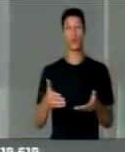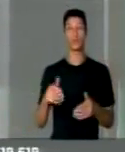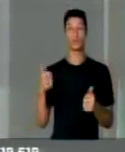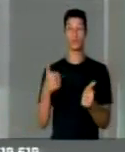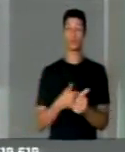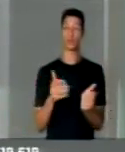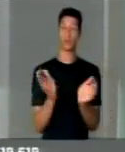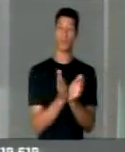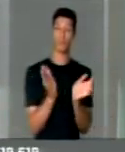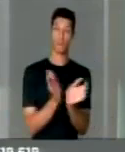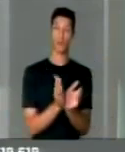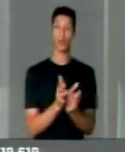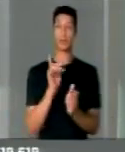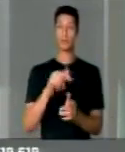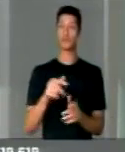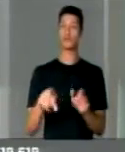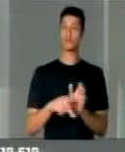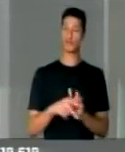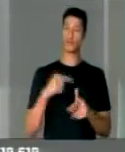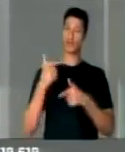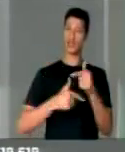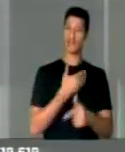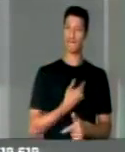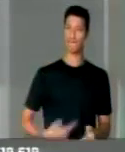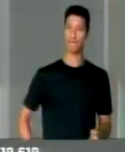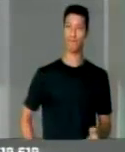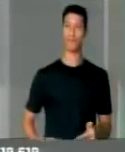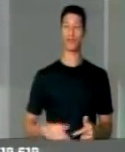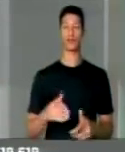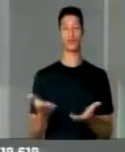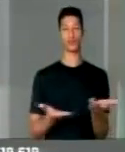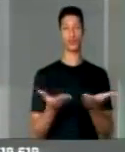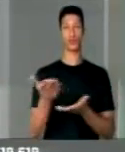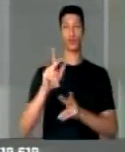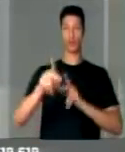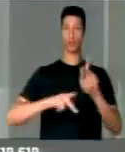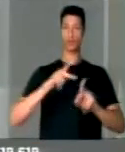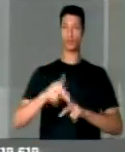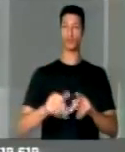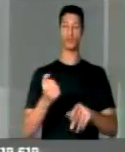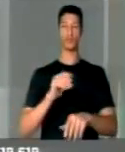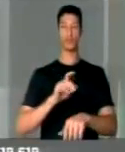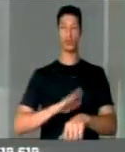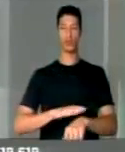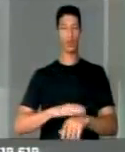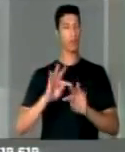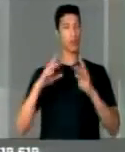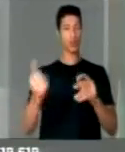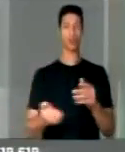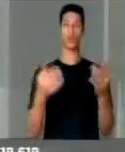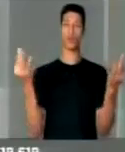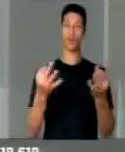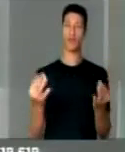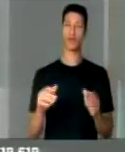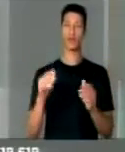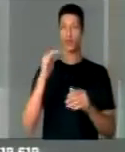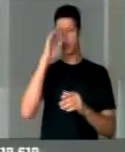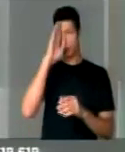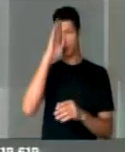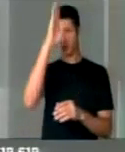ocupante de cargo eletivo é você ser um servidor público. É servir ao povo o tempo todo, por excelência,